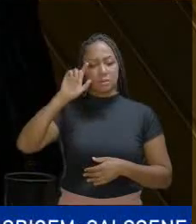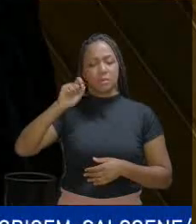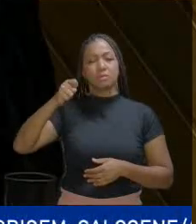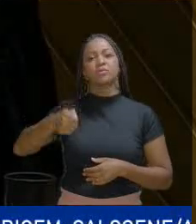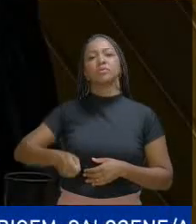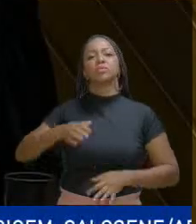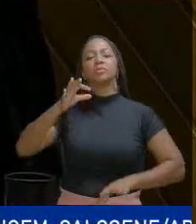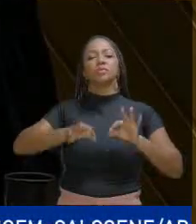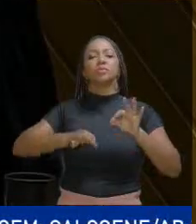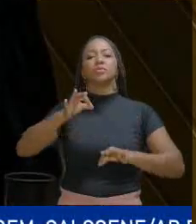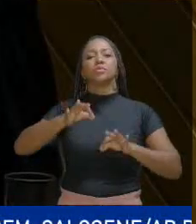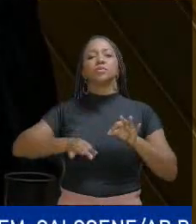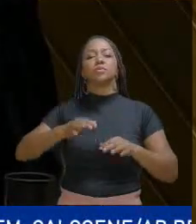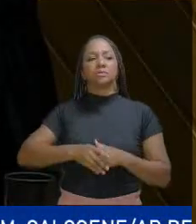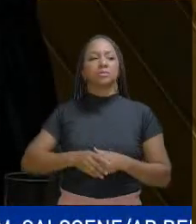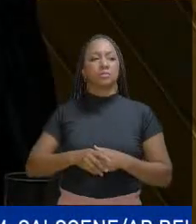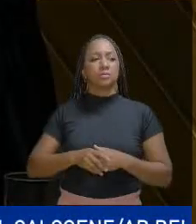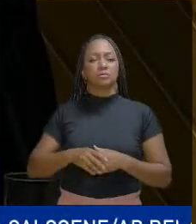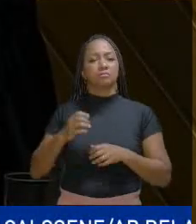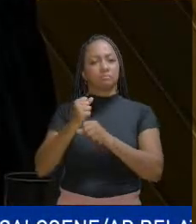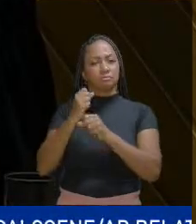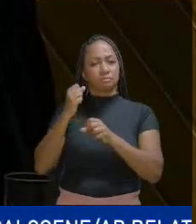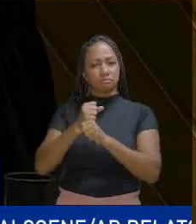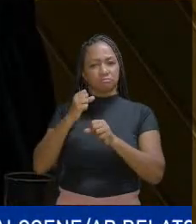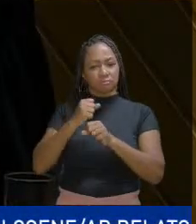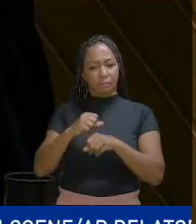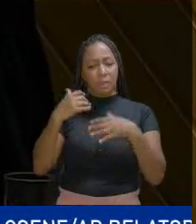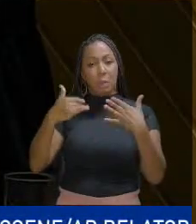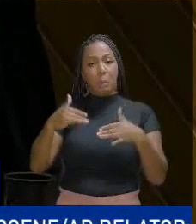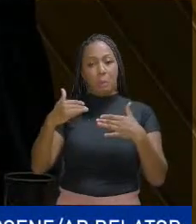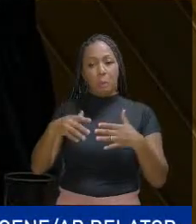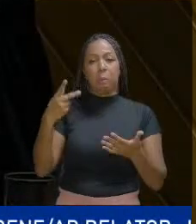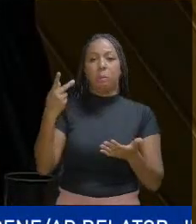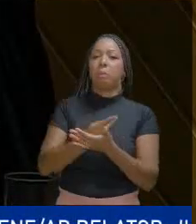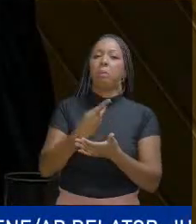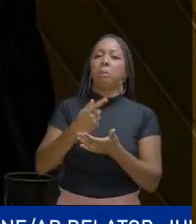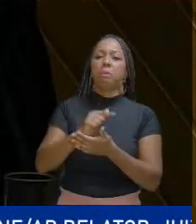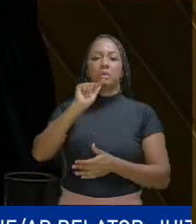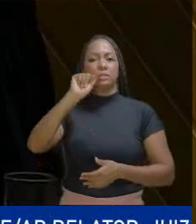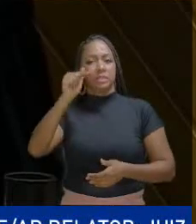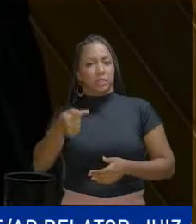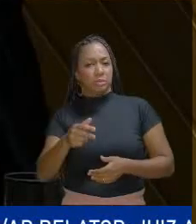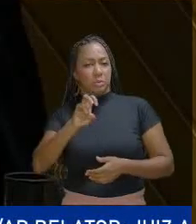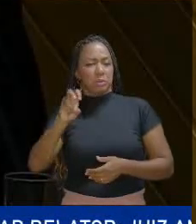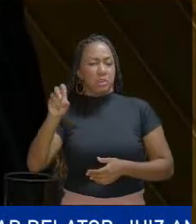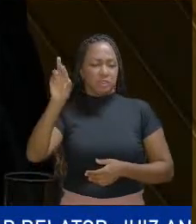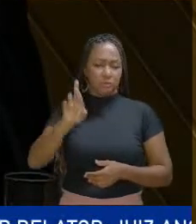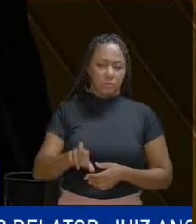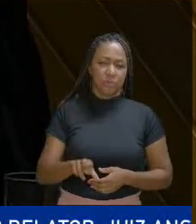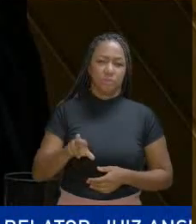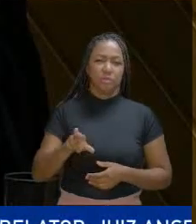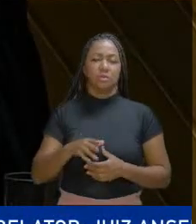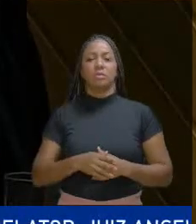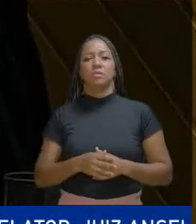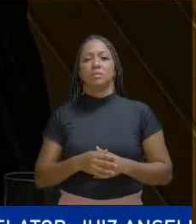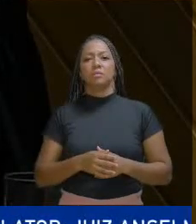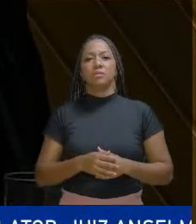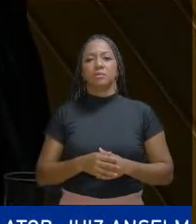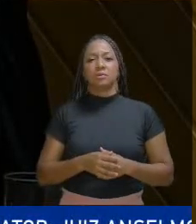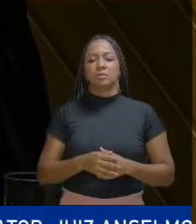pelo magistrado de primeiro grau, o montante expressivo da falha, R$ 7.500,